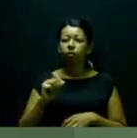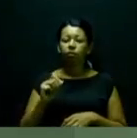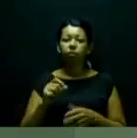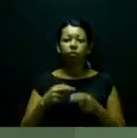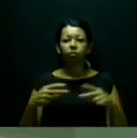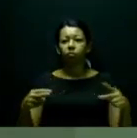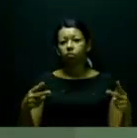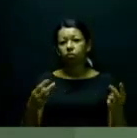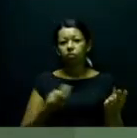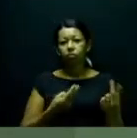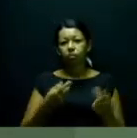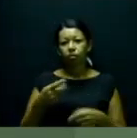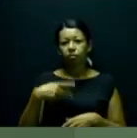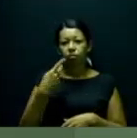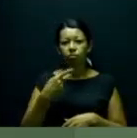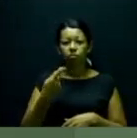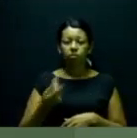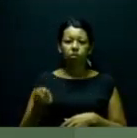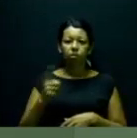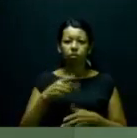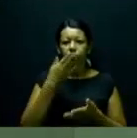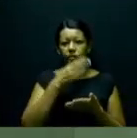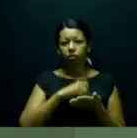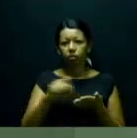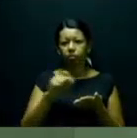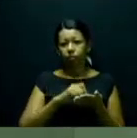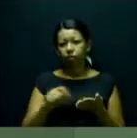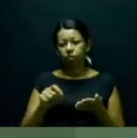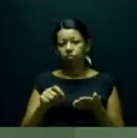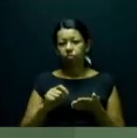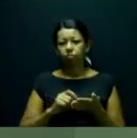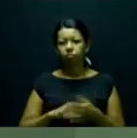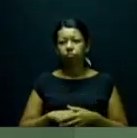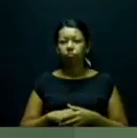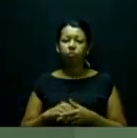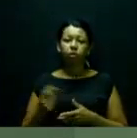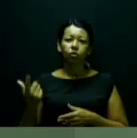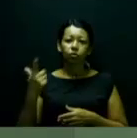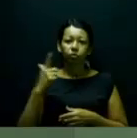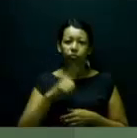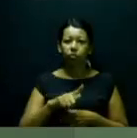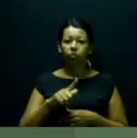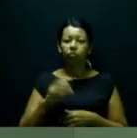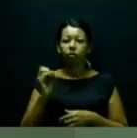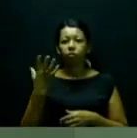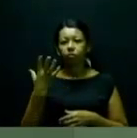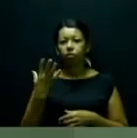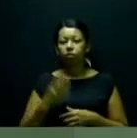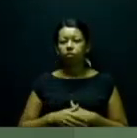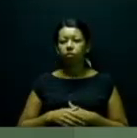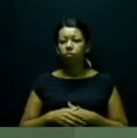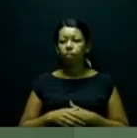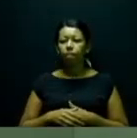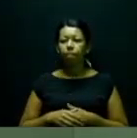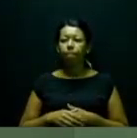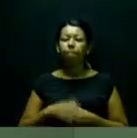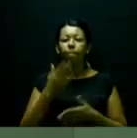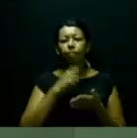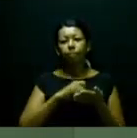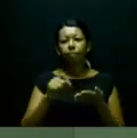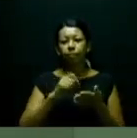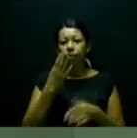fatos como este que foram narrados aqui no requerimento acabem se repetindo. Por isso, no nosso requerimento,